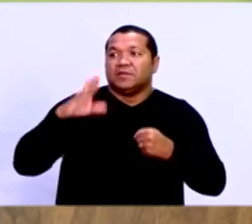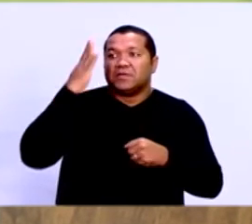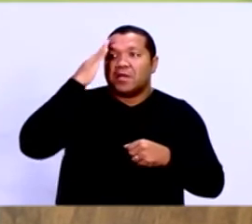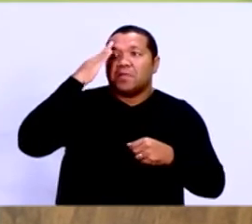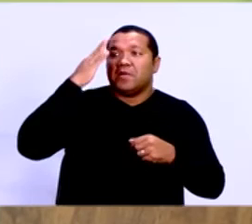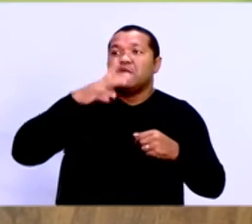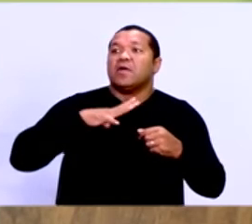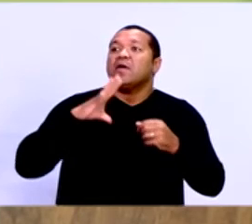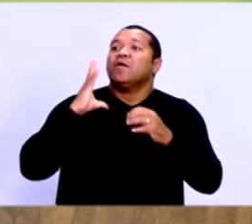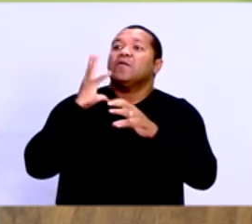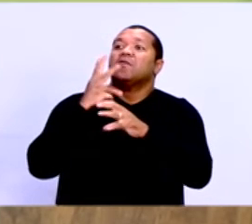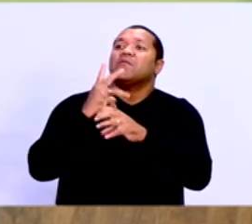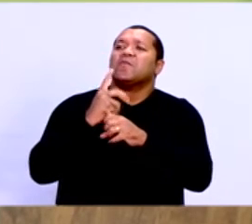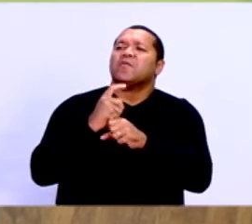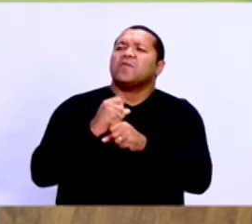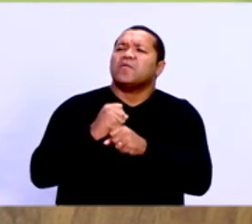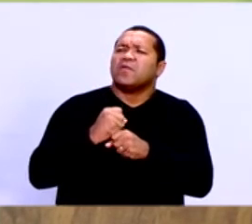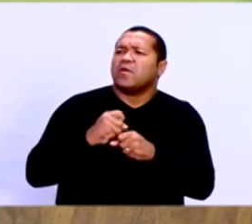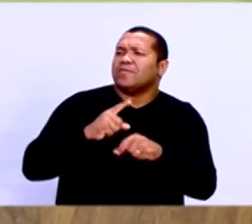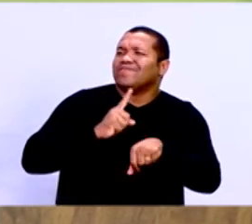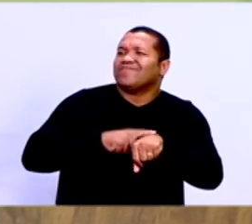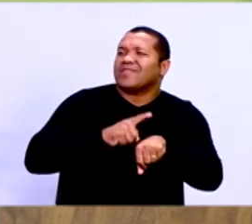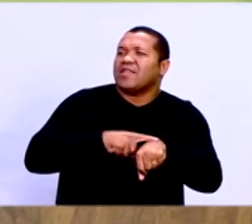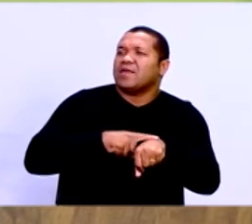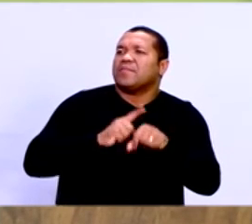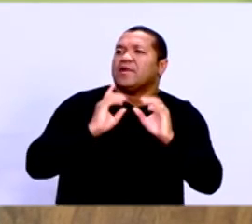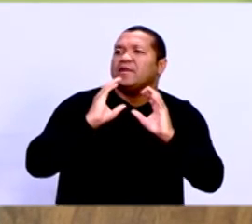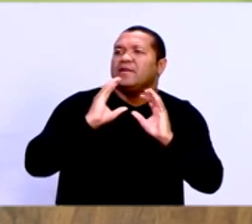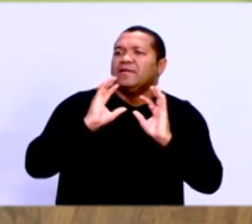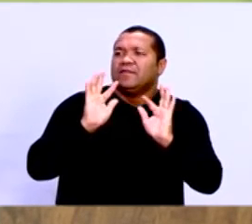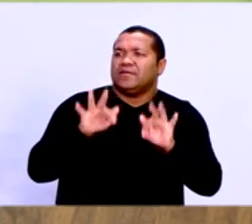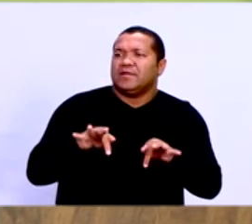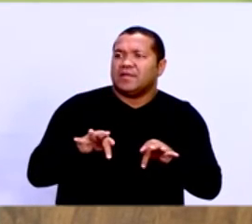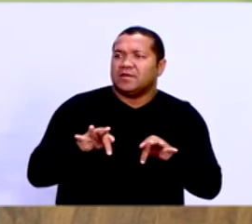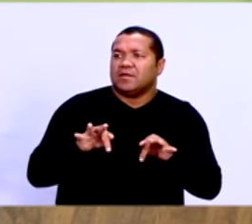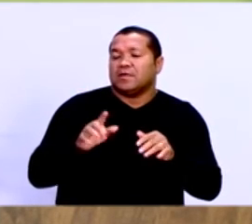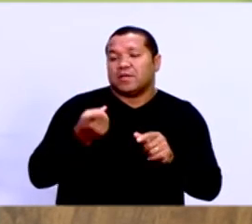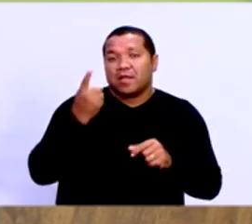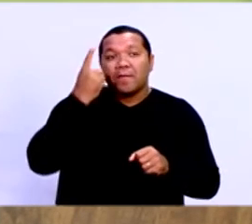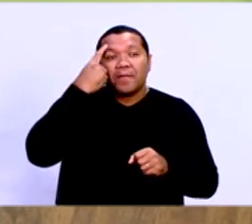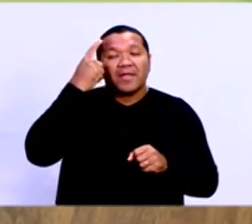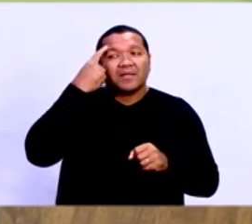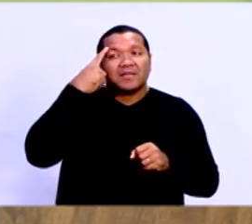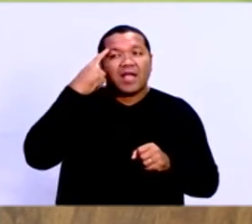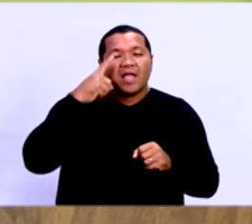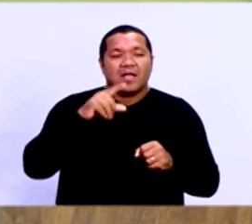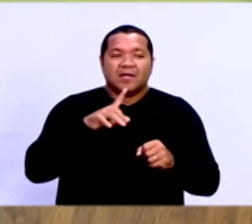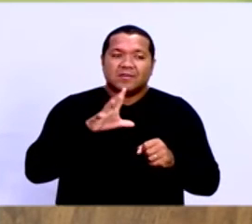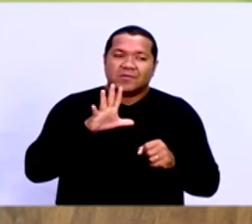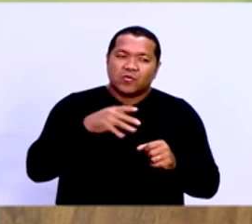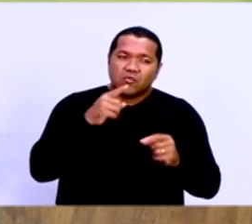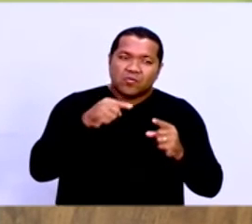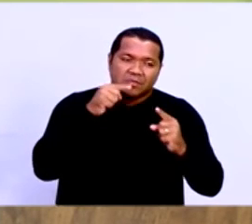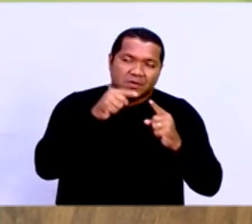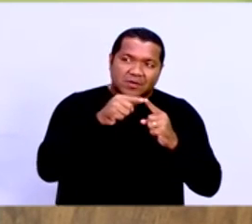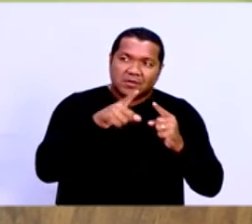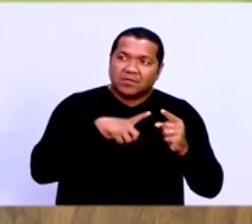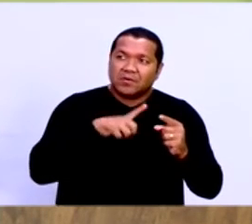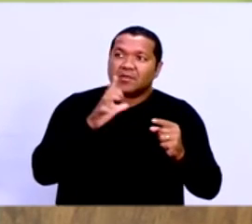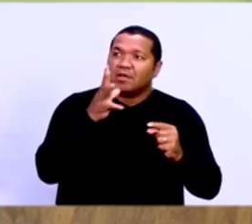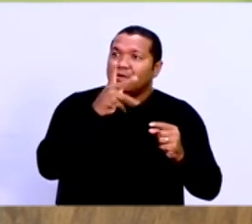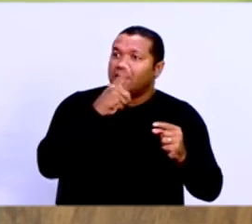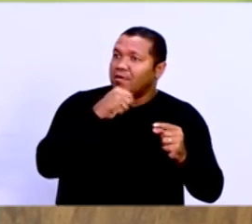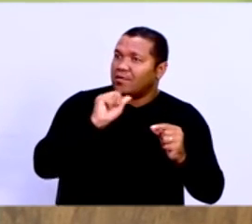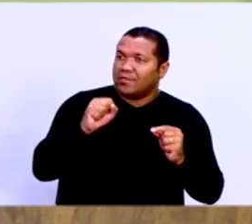tempo e você já tem que calcular o tempo assim é de forma que não atrase né você já